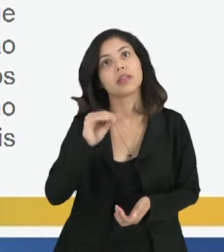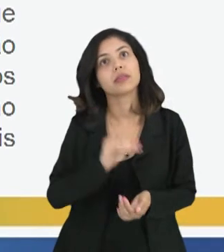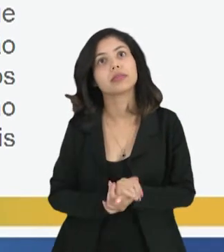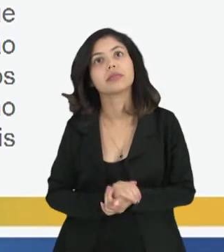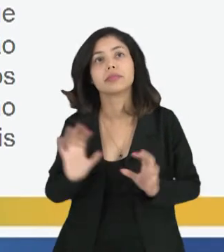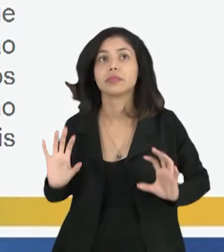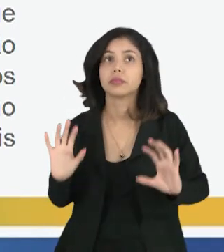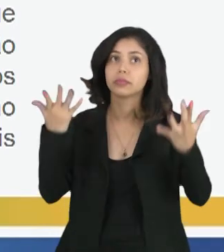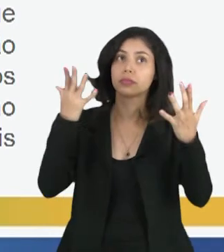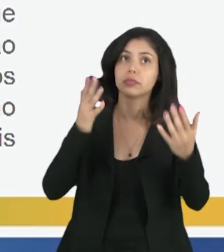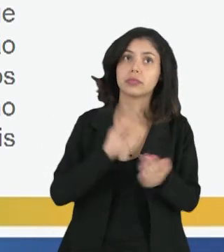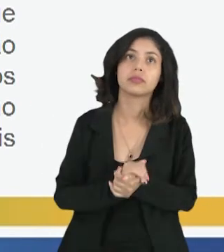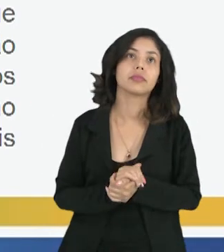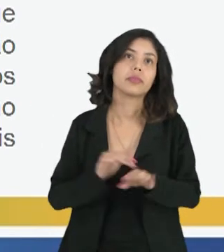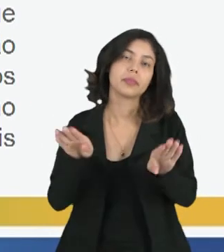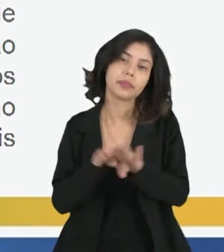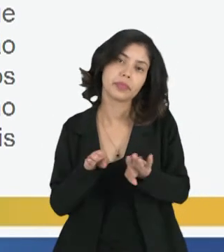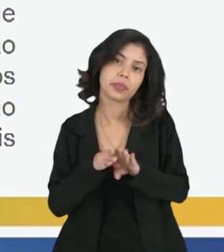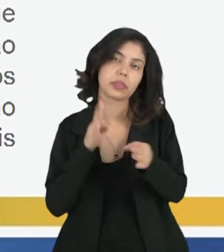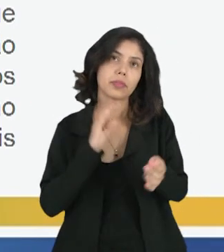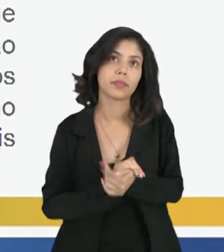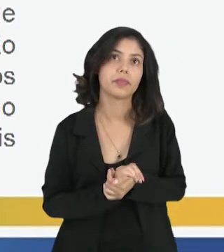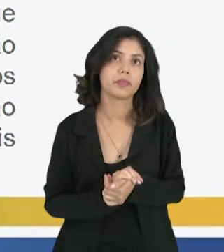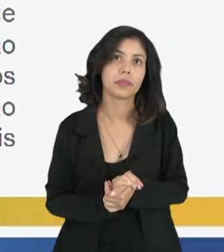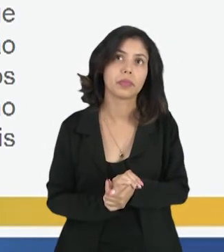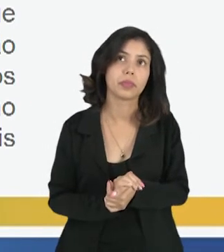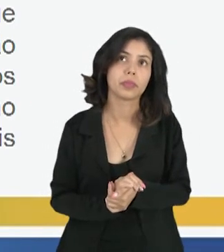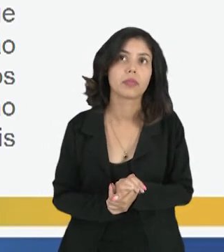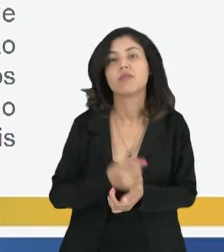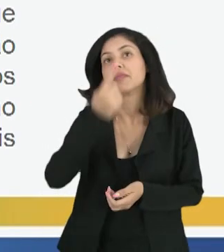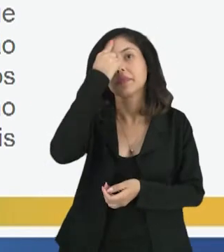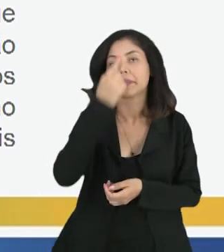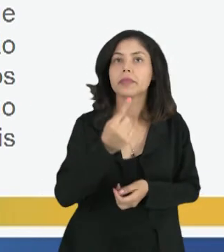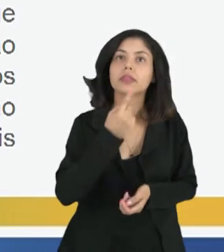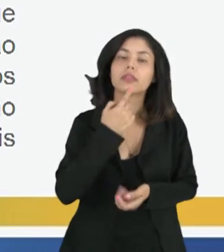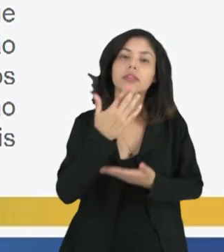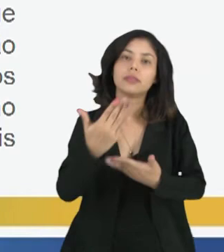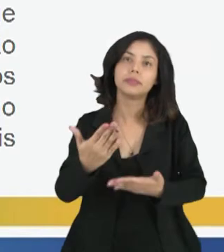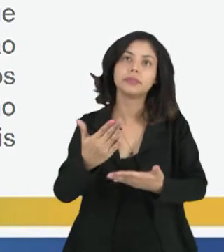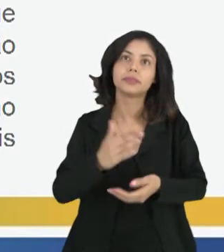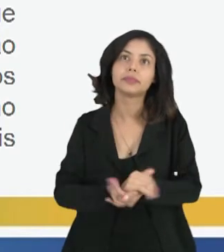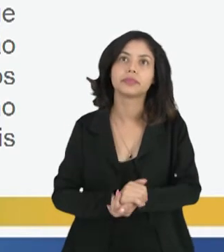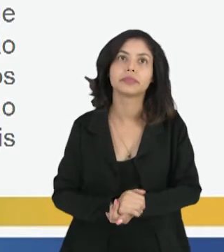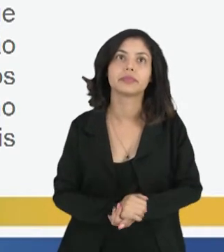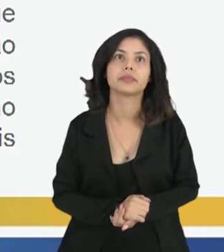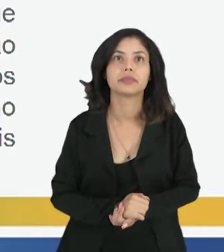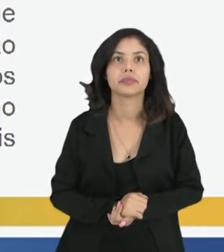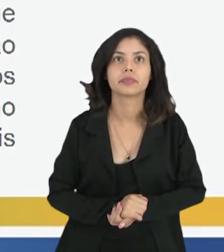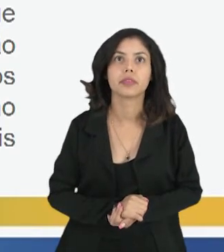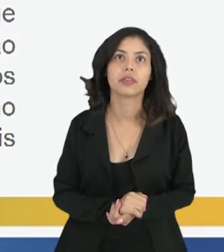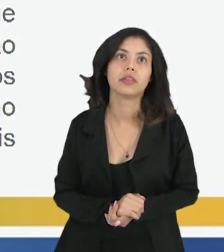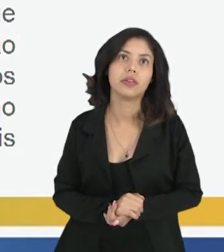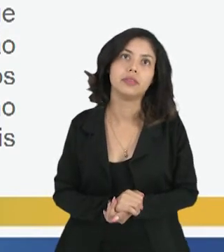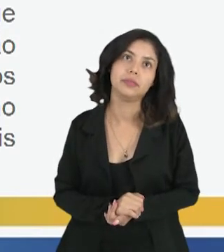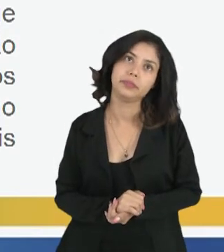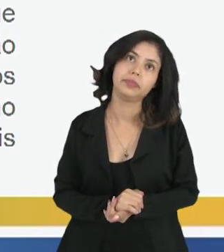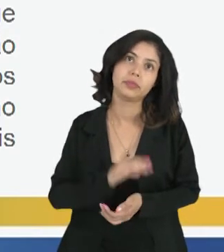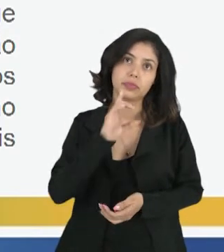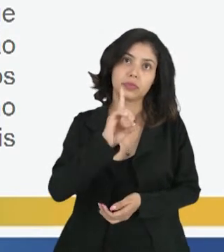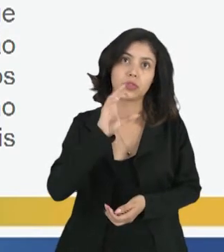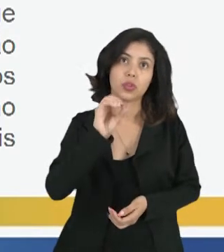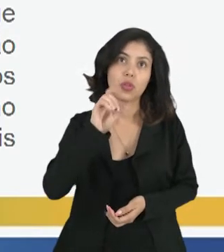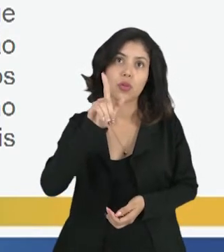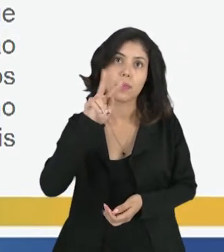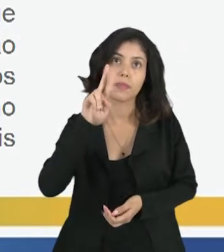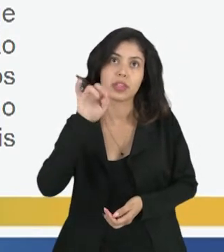Nos aspectos naturais, aí você tem a ilustração da cadeia de montanha Dolomite, que